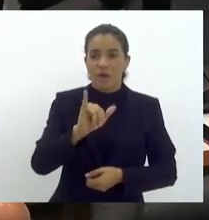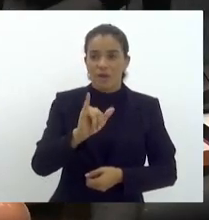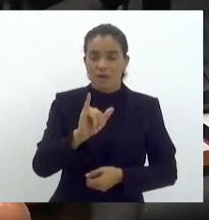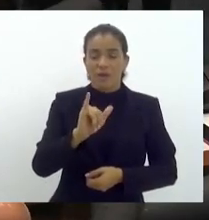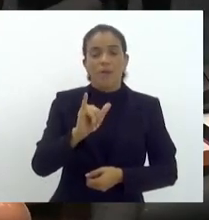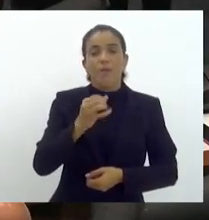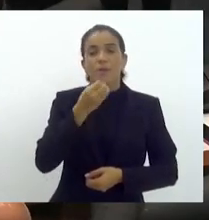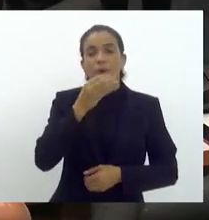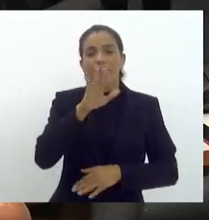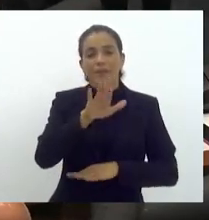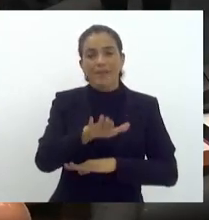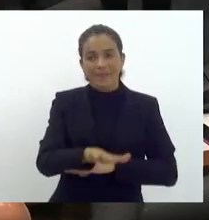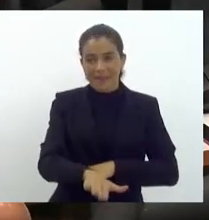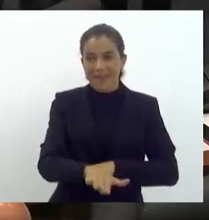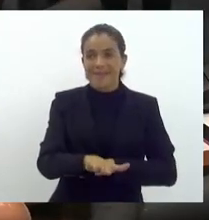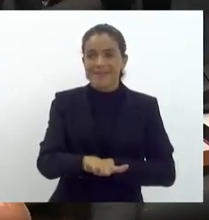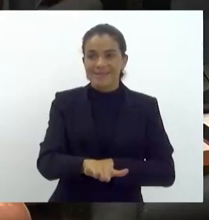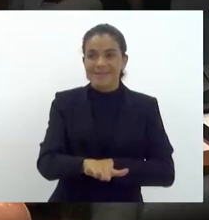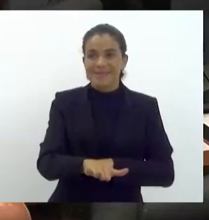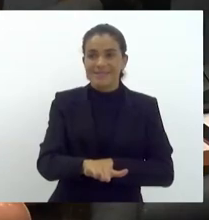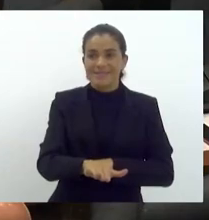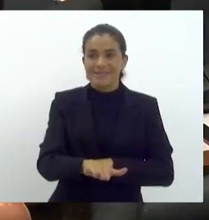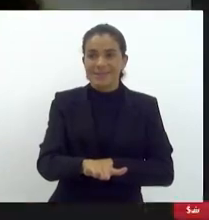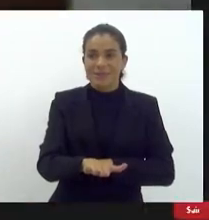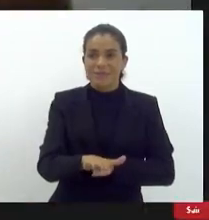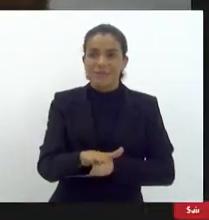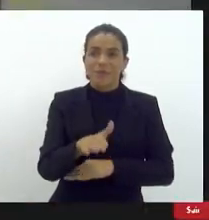Boa tarde Boa tarde